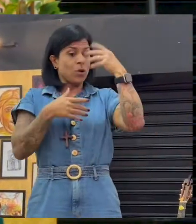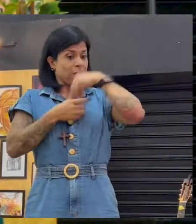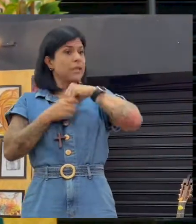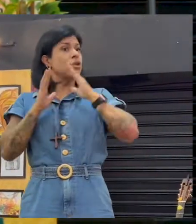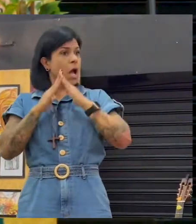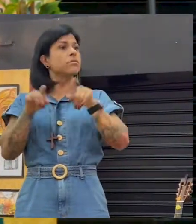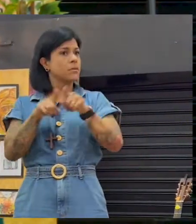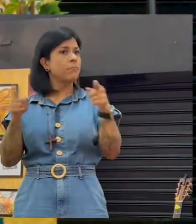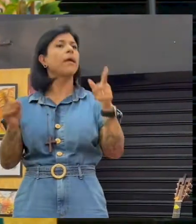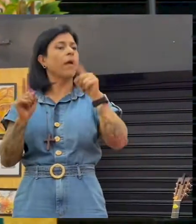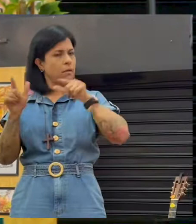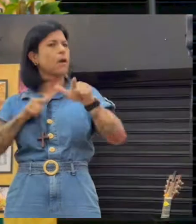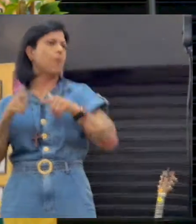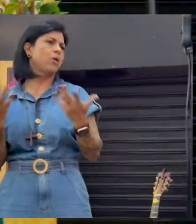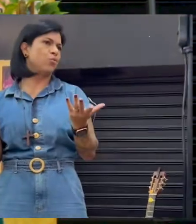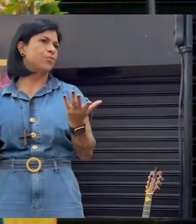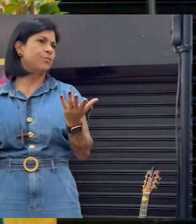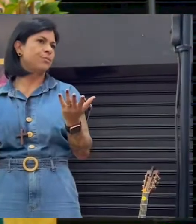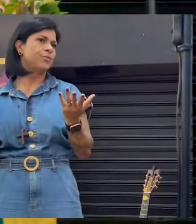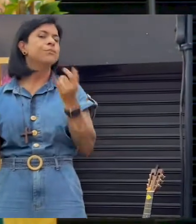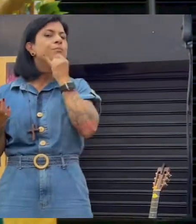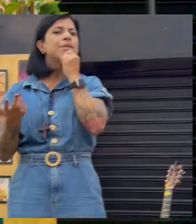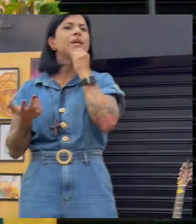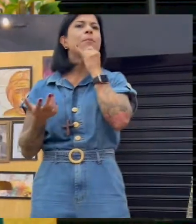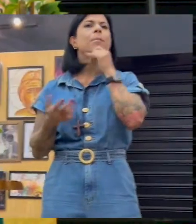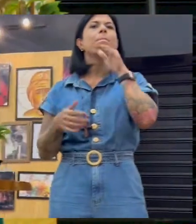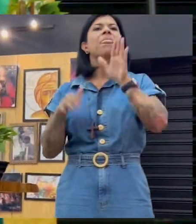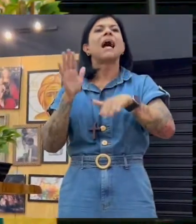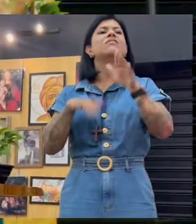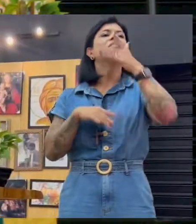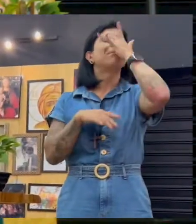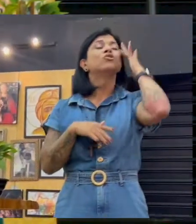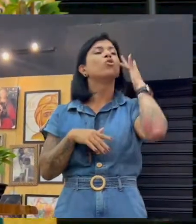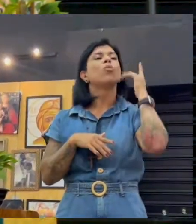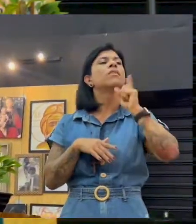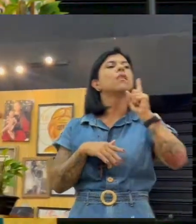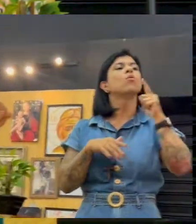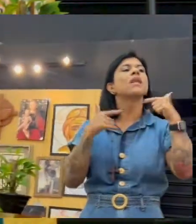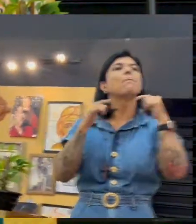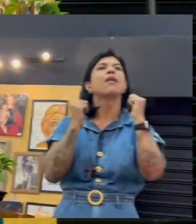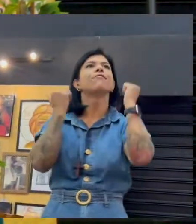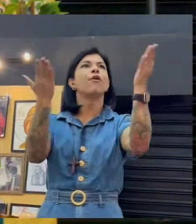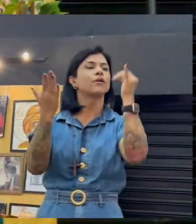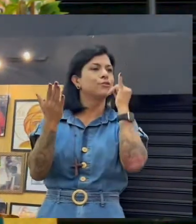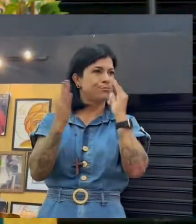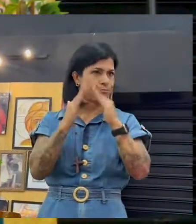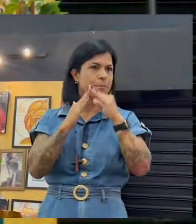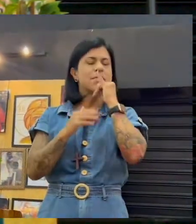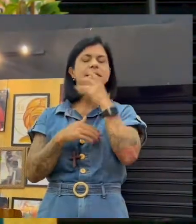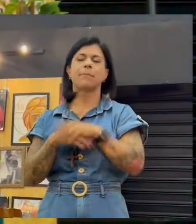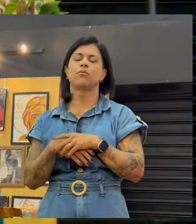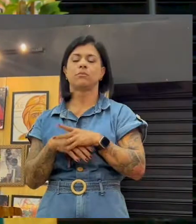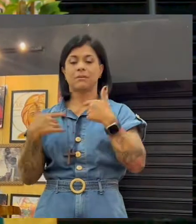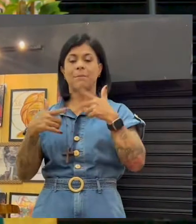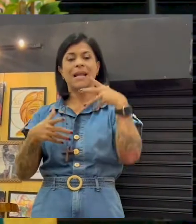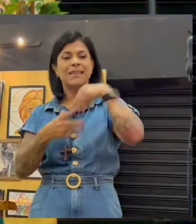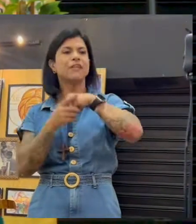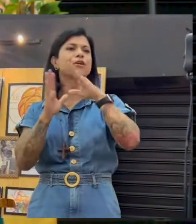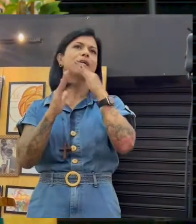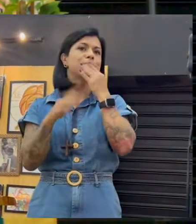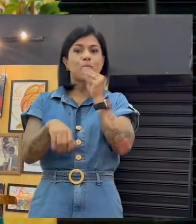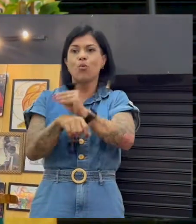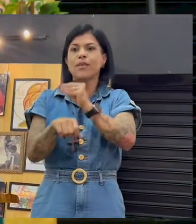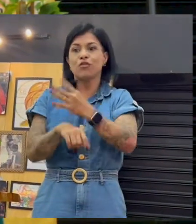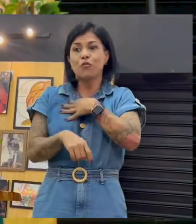então, né? Alguém podia me remunerar aí, tá aberto aí para remuneração. Mas ela, aí eu falei assim, mas o